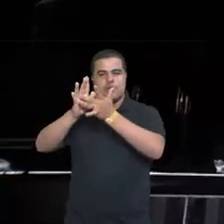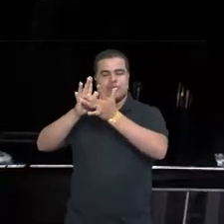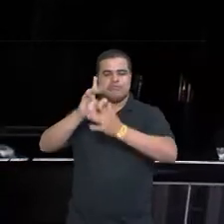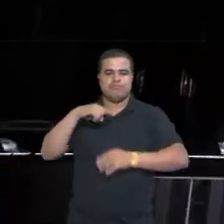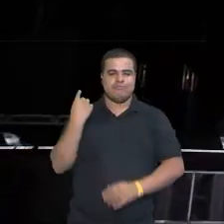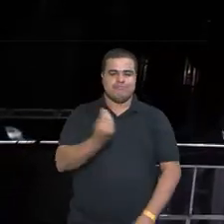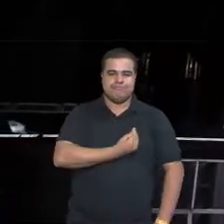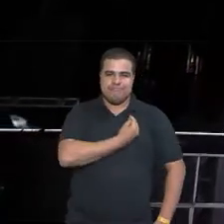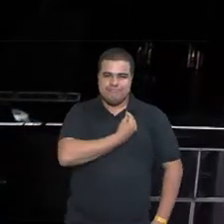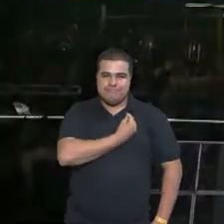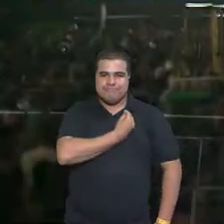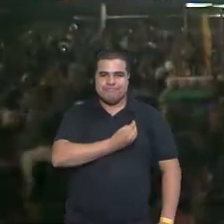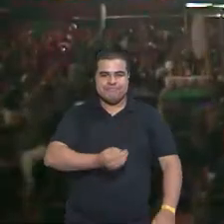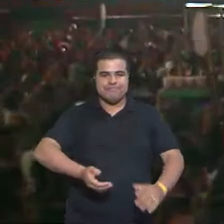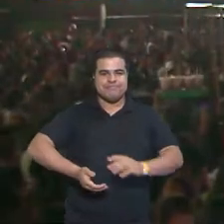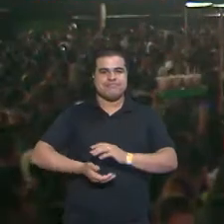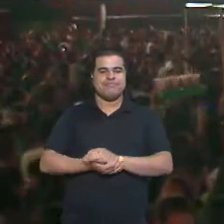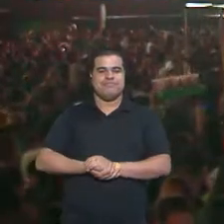vida